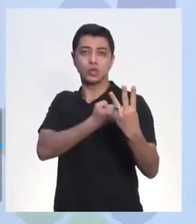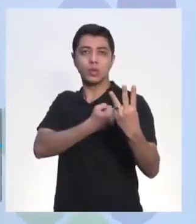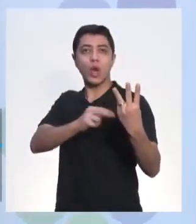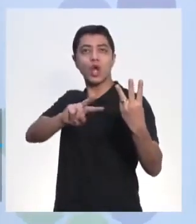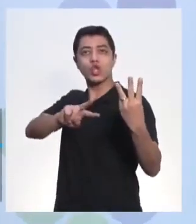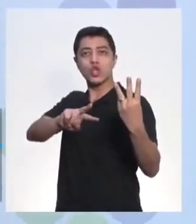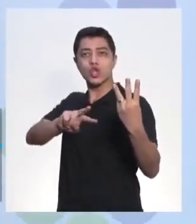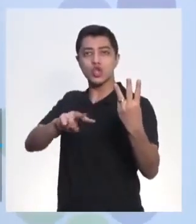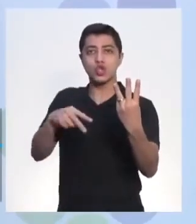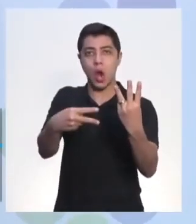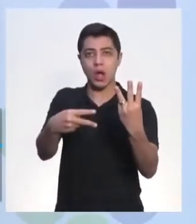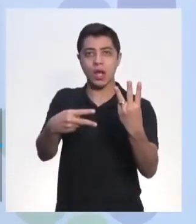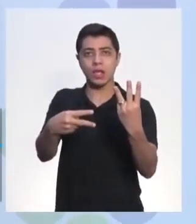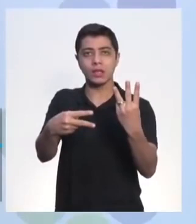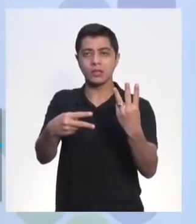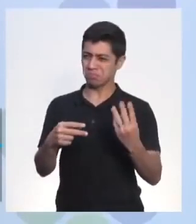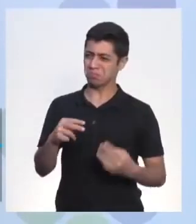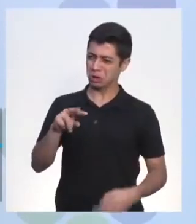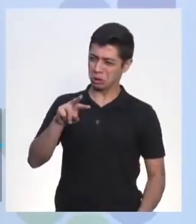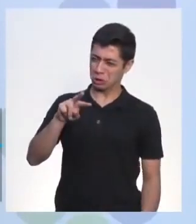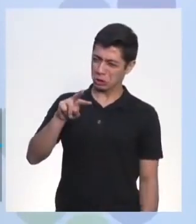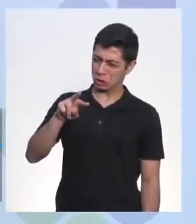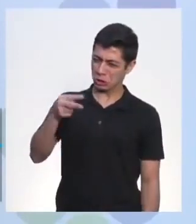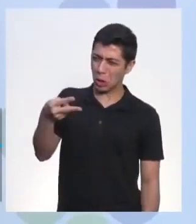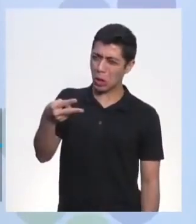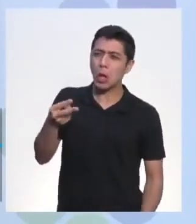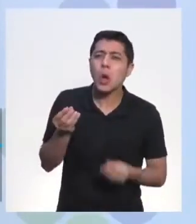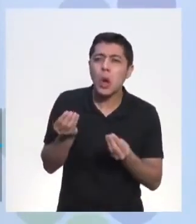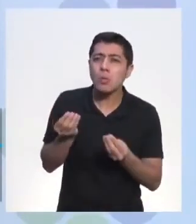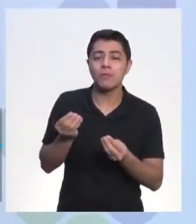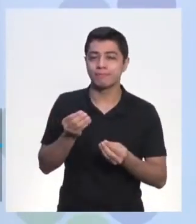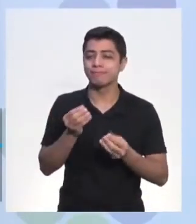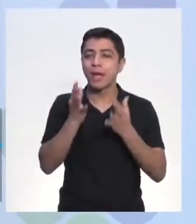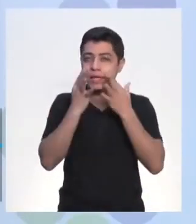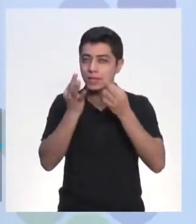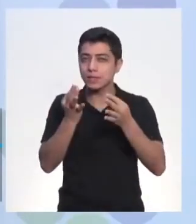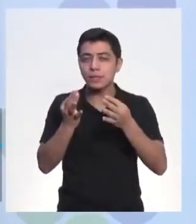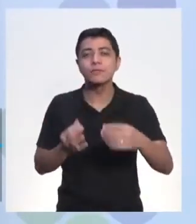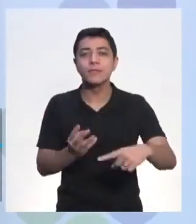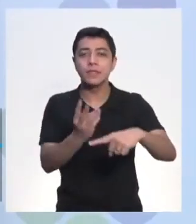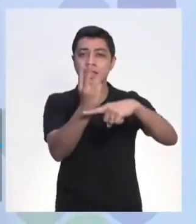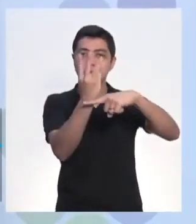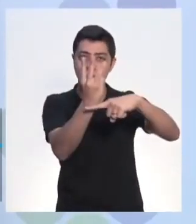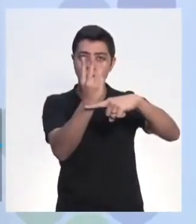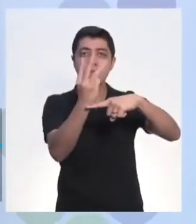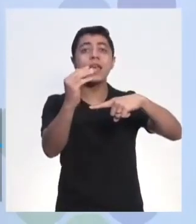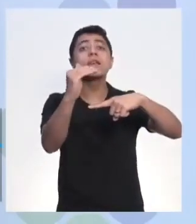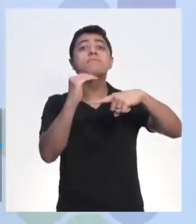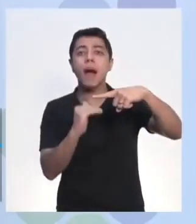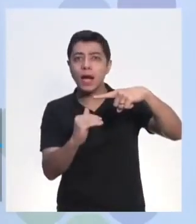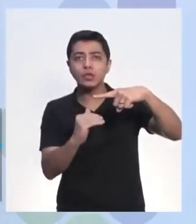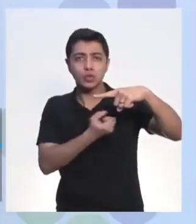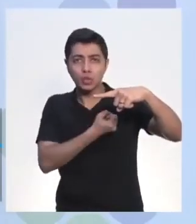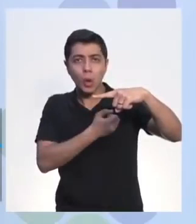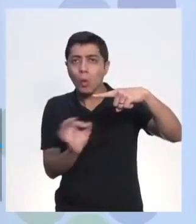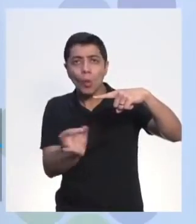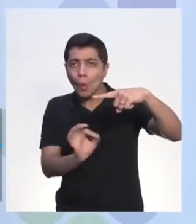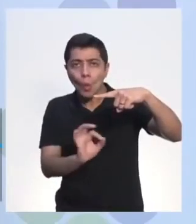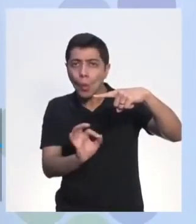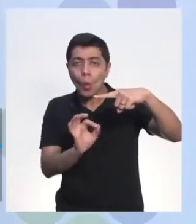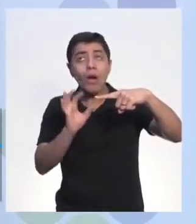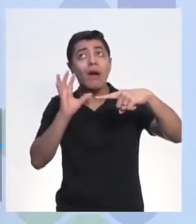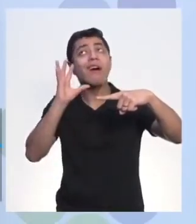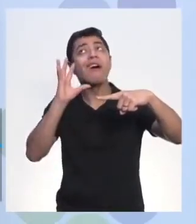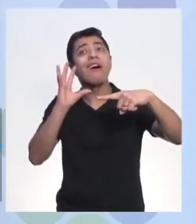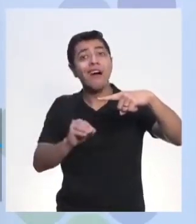3. Embaixo desse número 3 tem um número 1 invisível. Então, toda vez que você tiver só um númerozinho lá inteiro elevado a alguém negativo, você vai